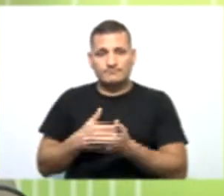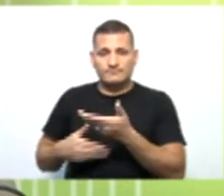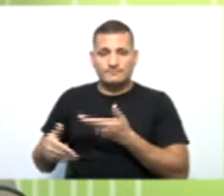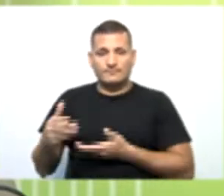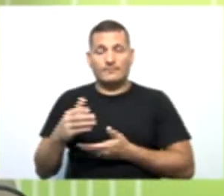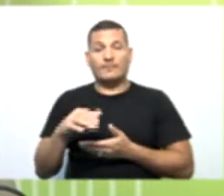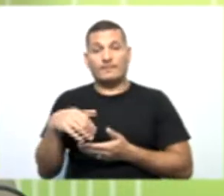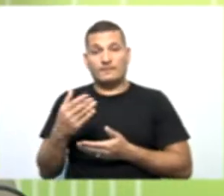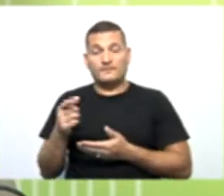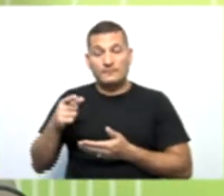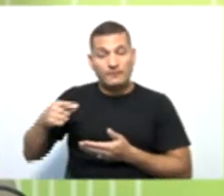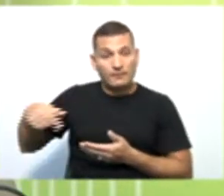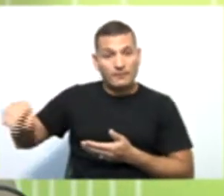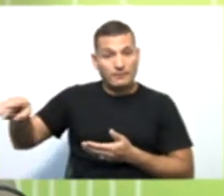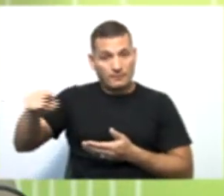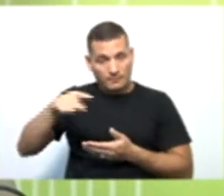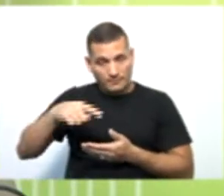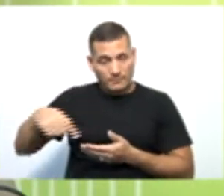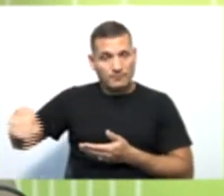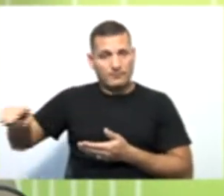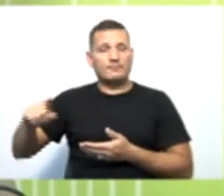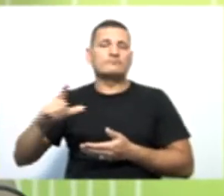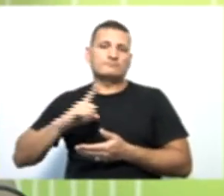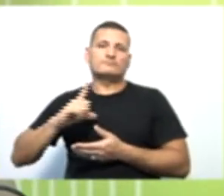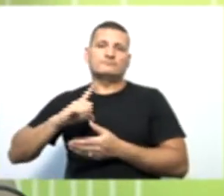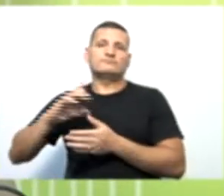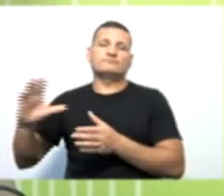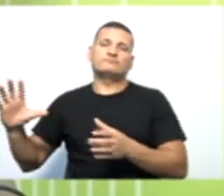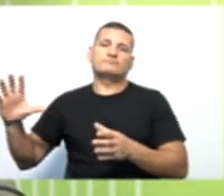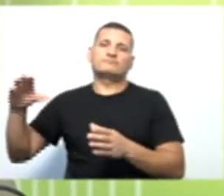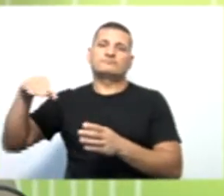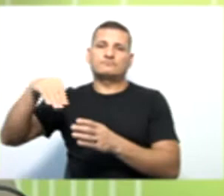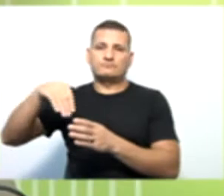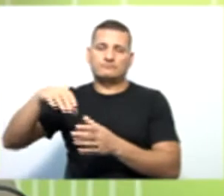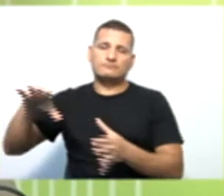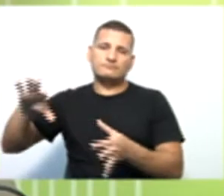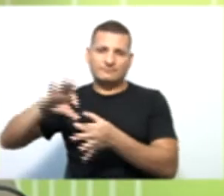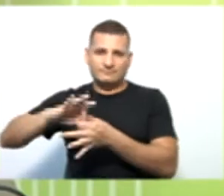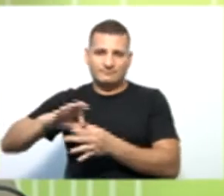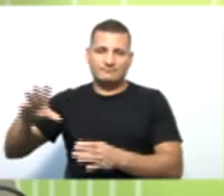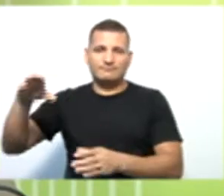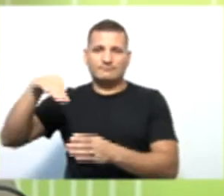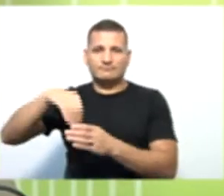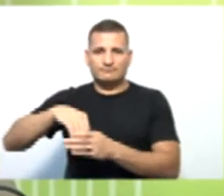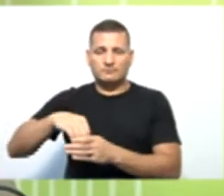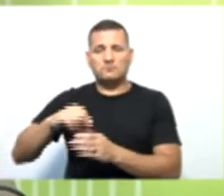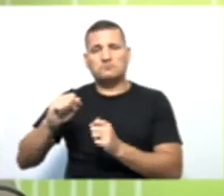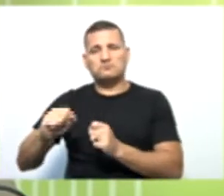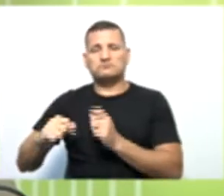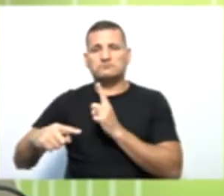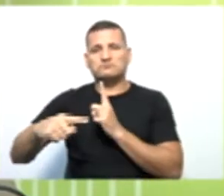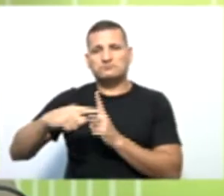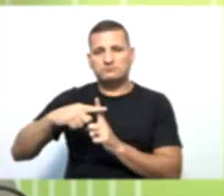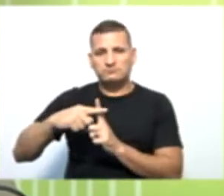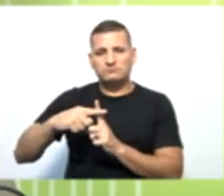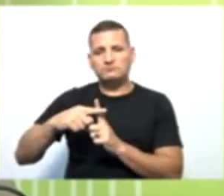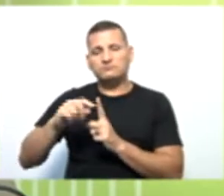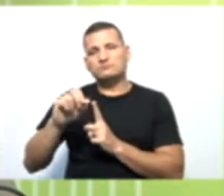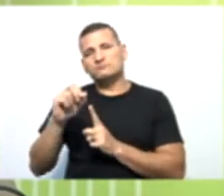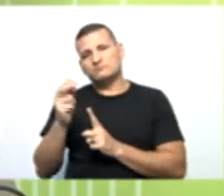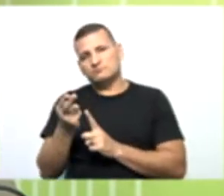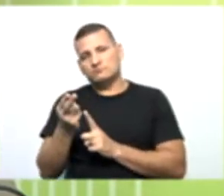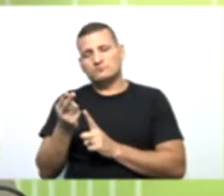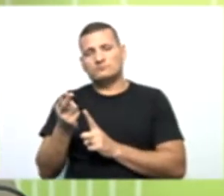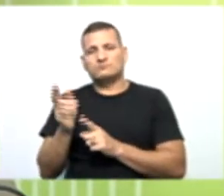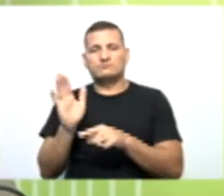eles fazem parte do ambiente que vai impactar de forma positiva ou